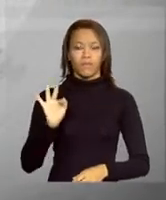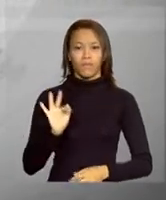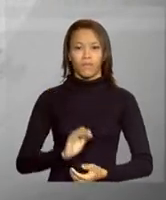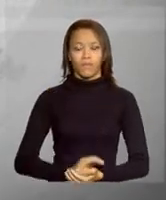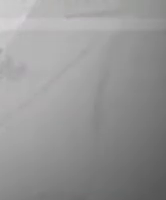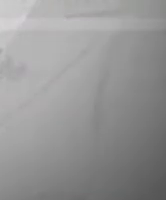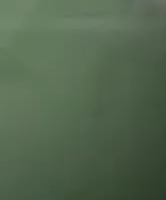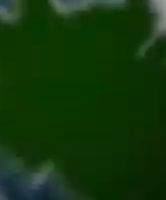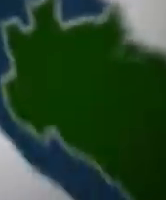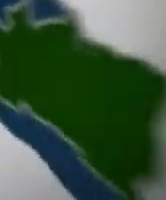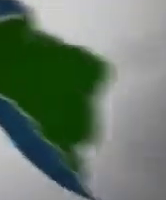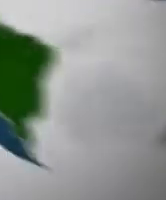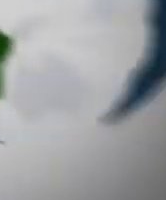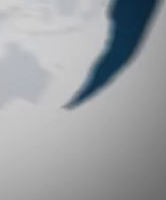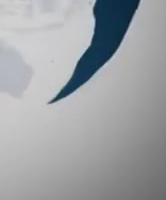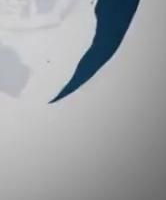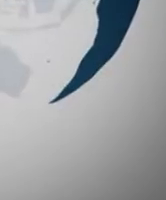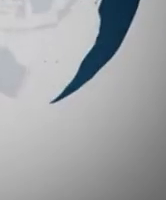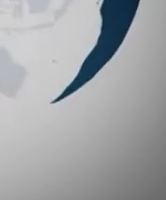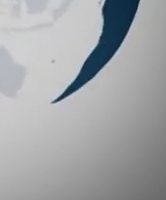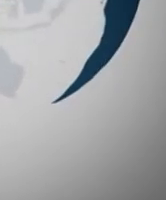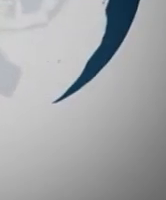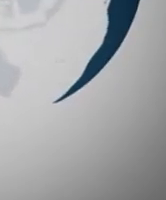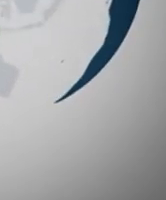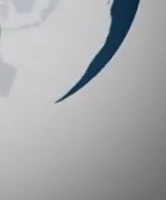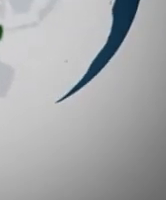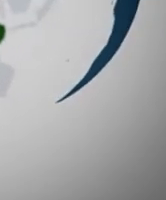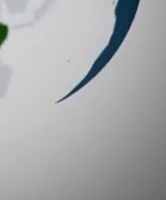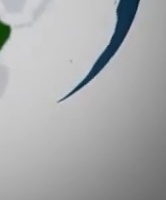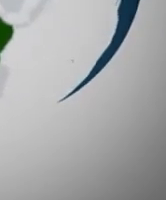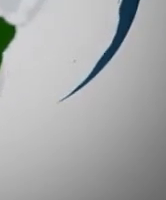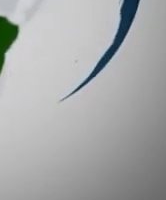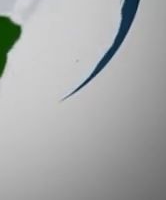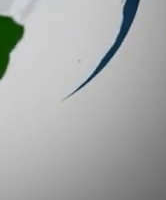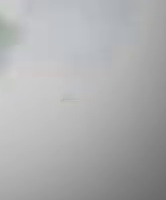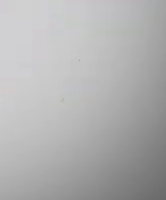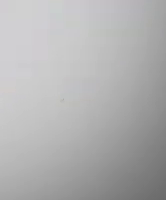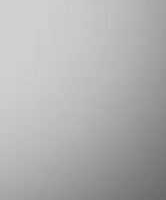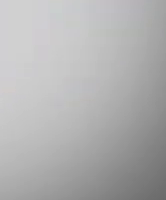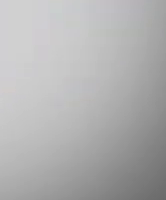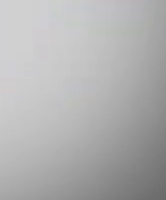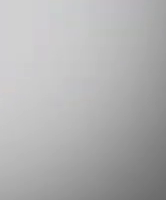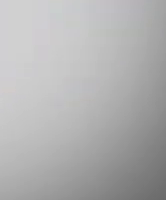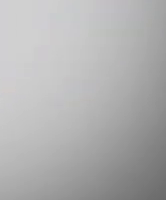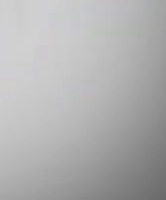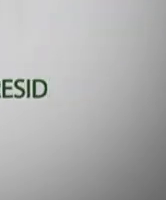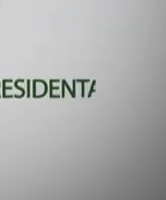federal e E aí